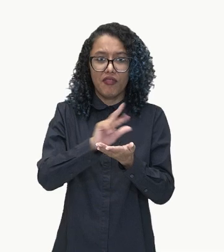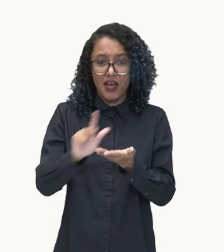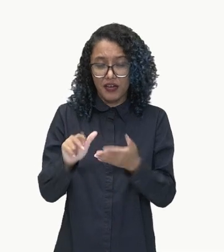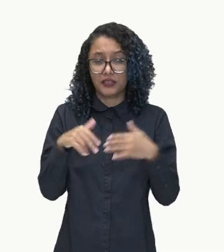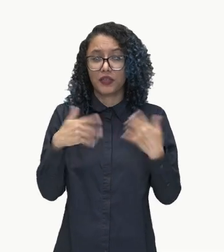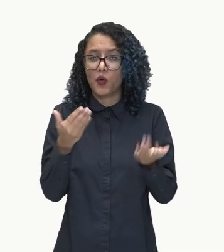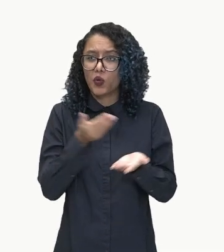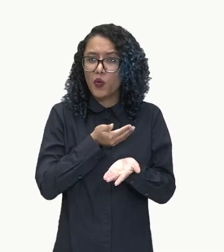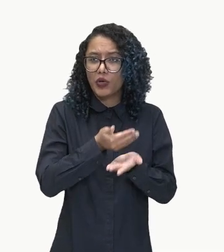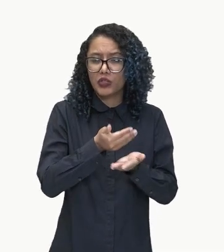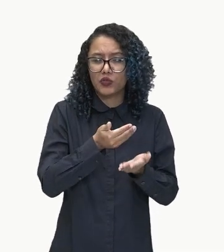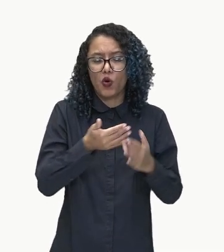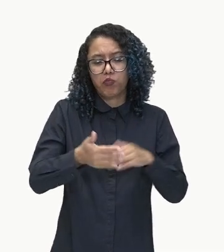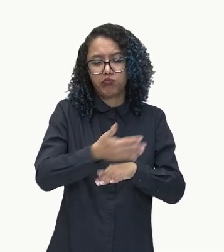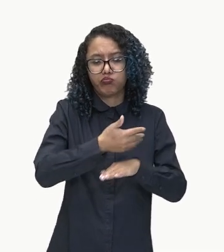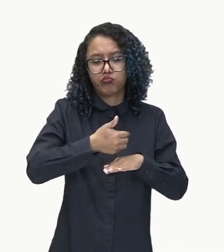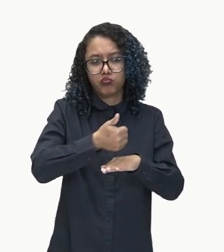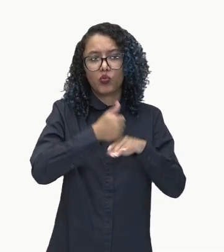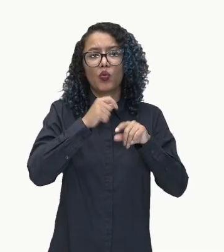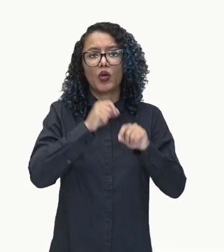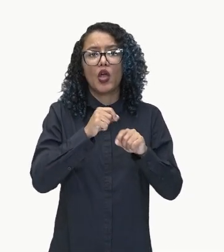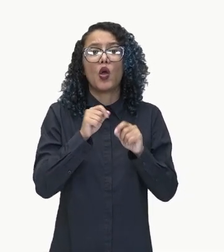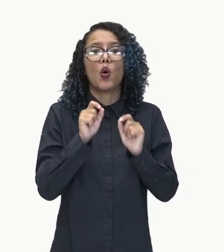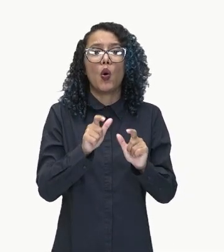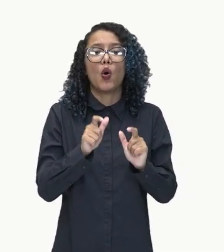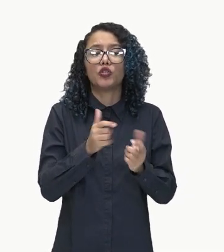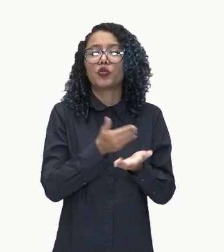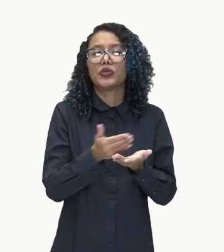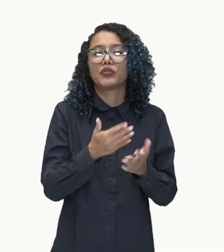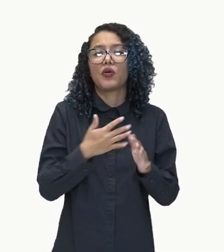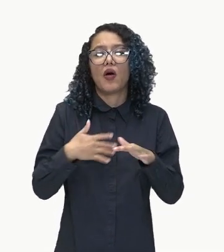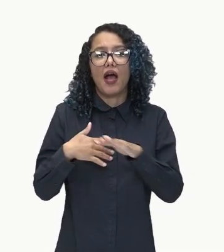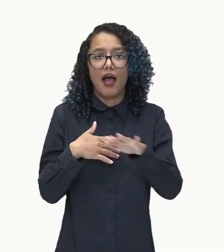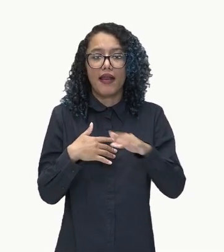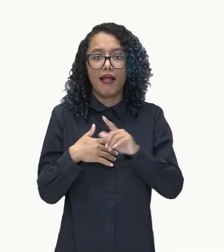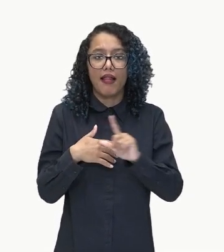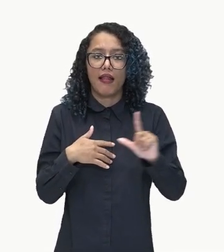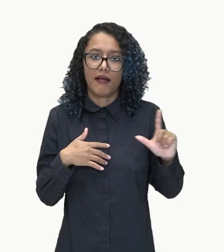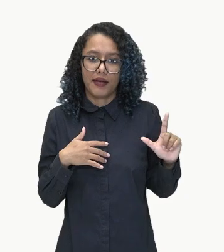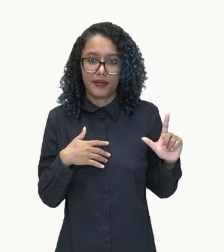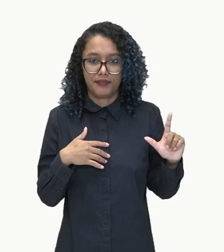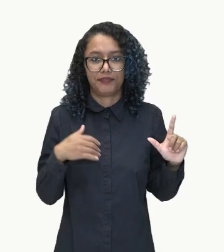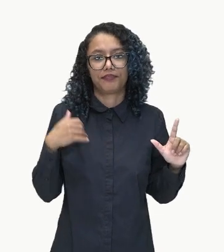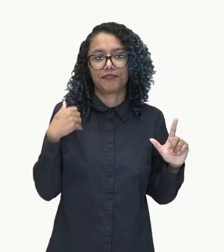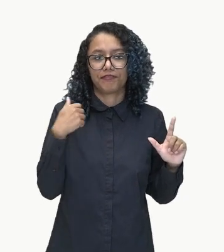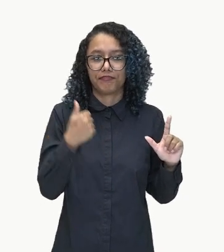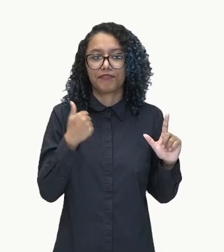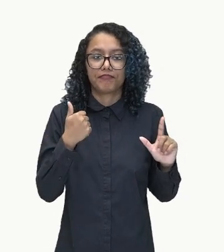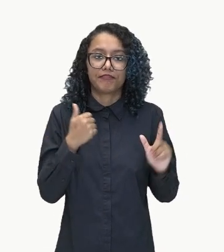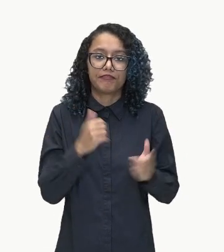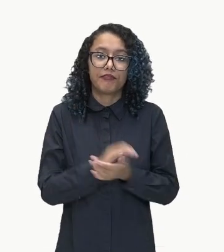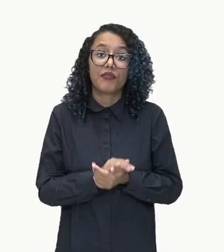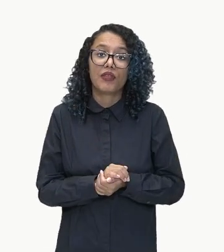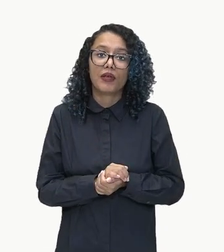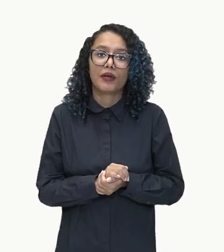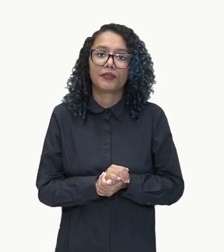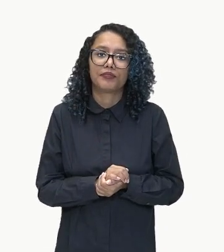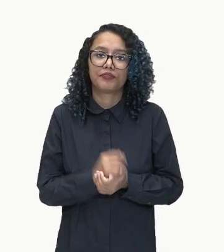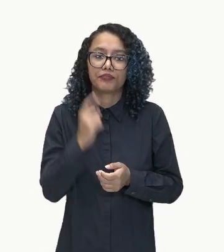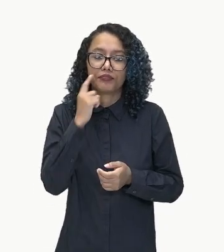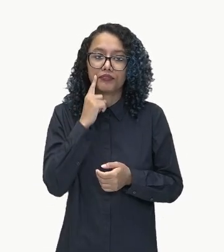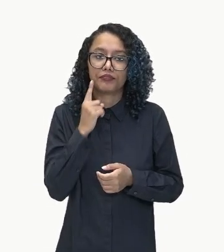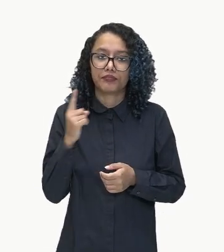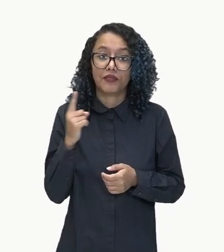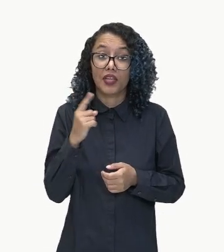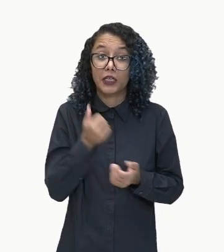pelo leste, né, lá da Europa, principalmente. Então, a gente observa aqui, por ser aqui as